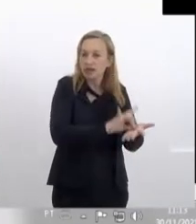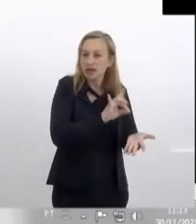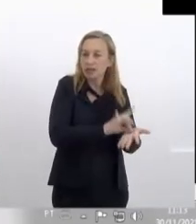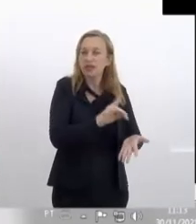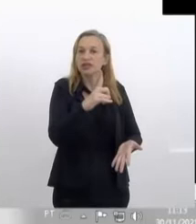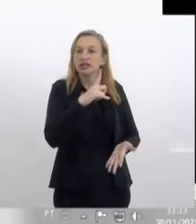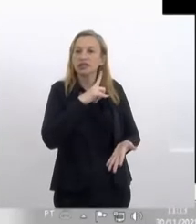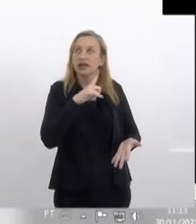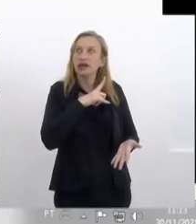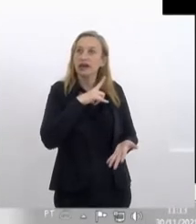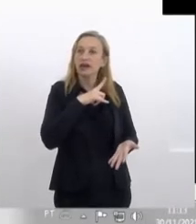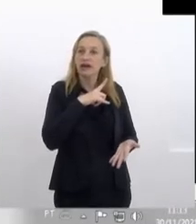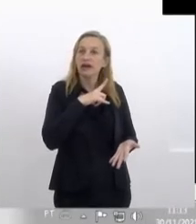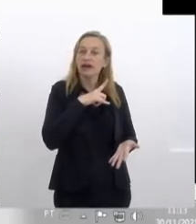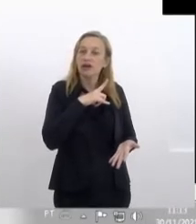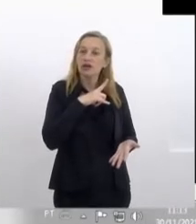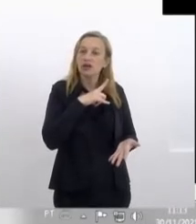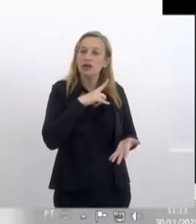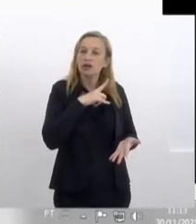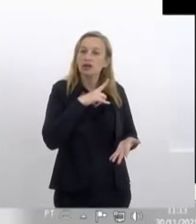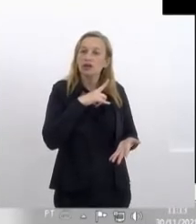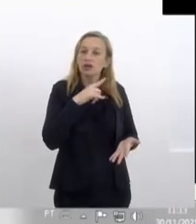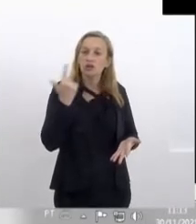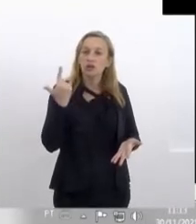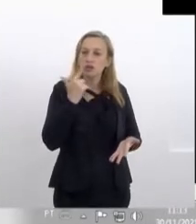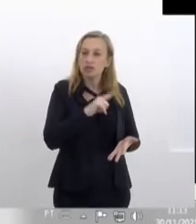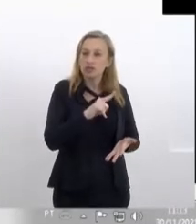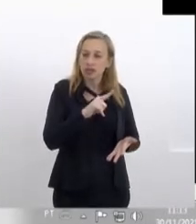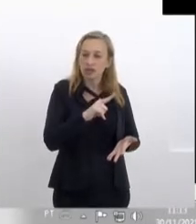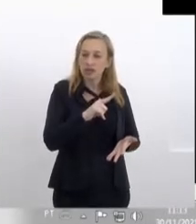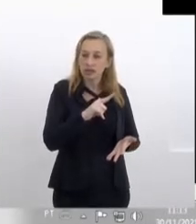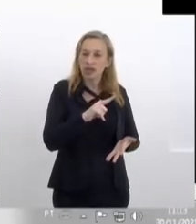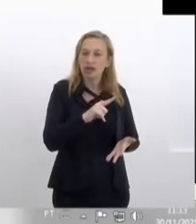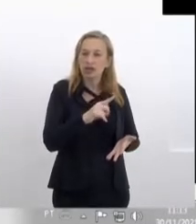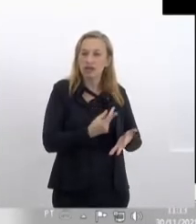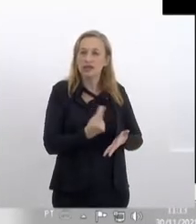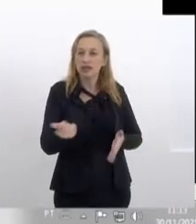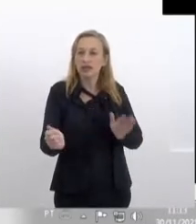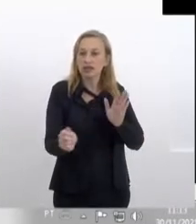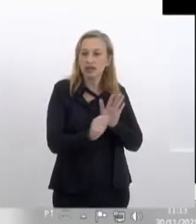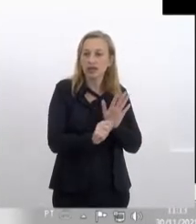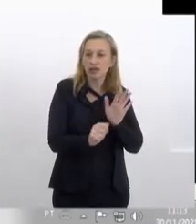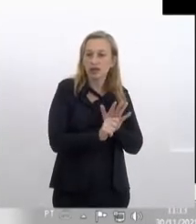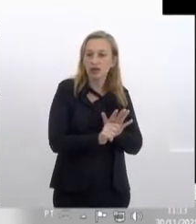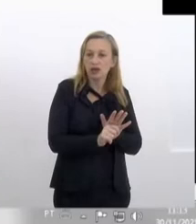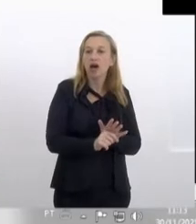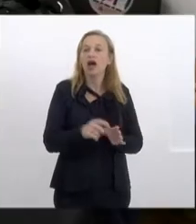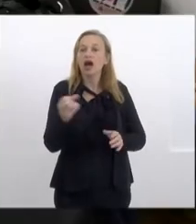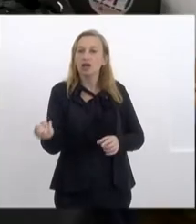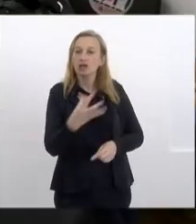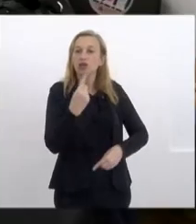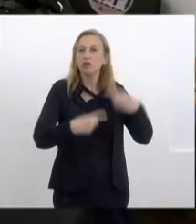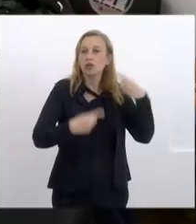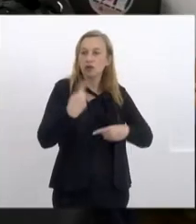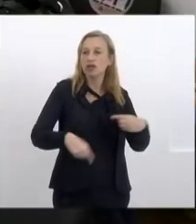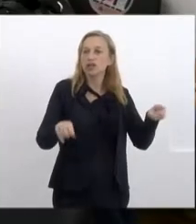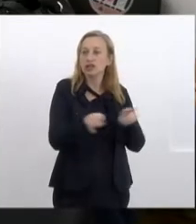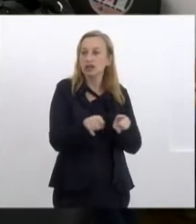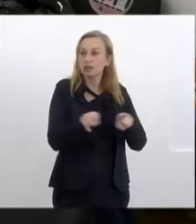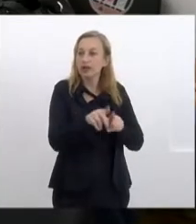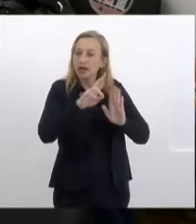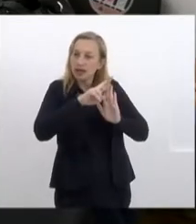tenha uma recuperação efetiva. A nova política, a nova lei também, traz regras